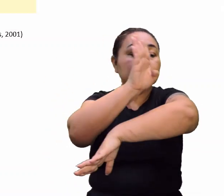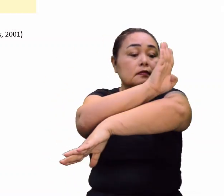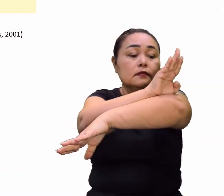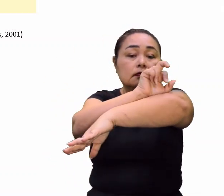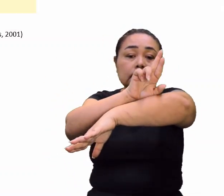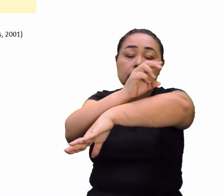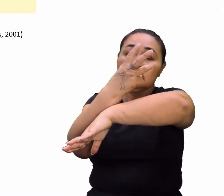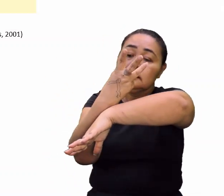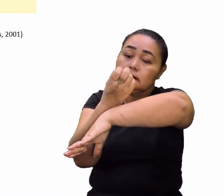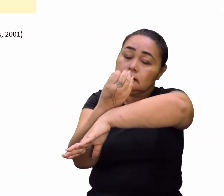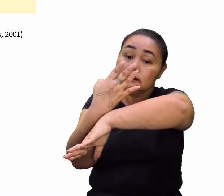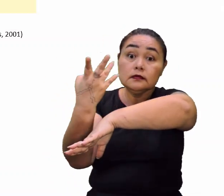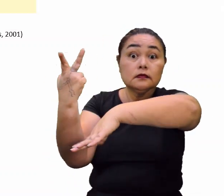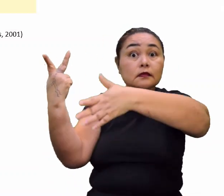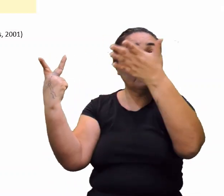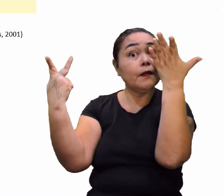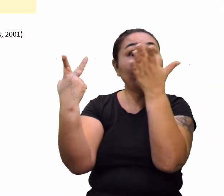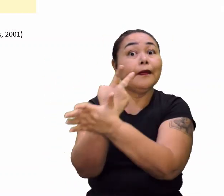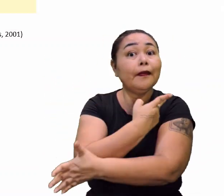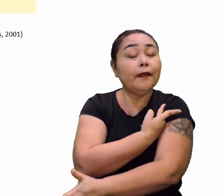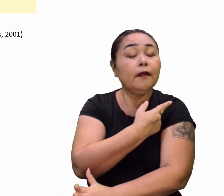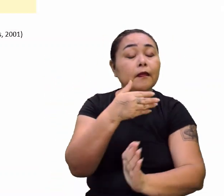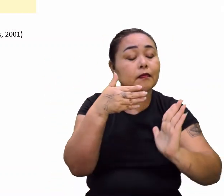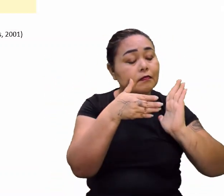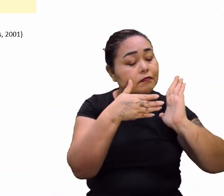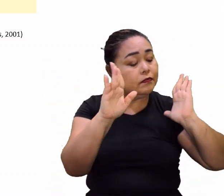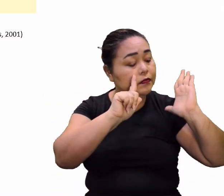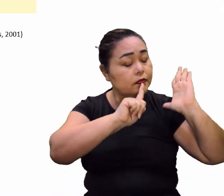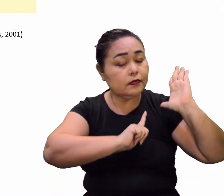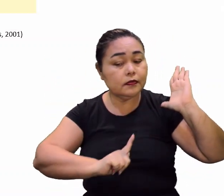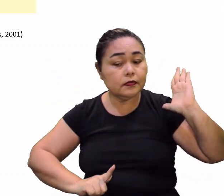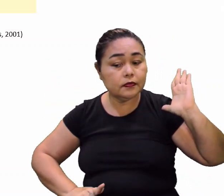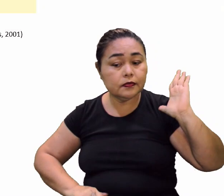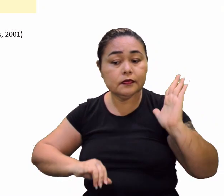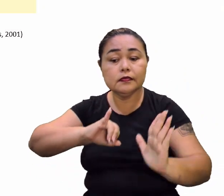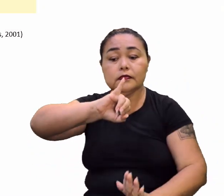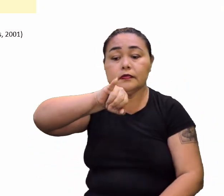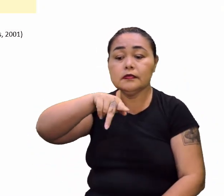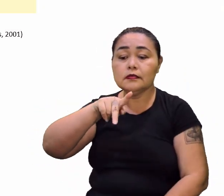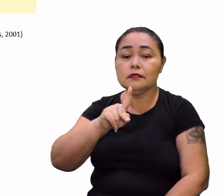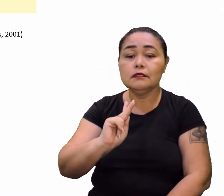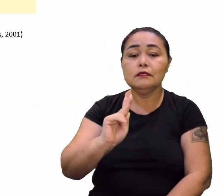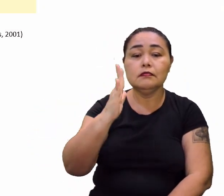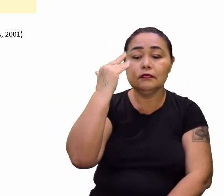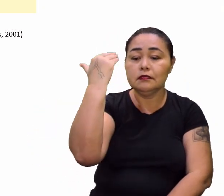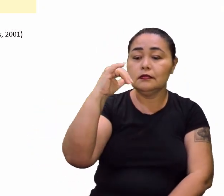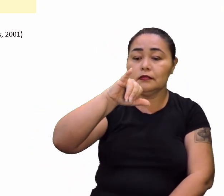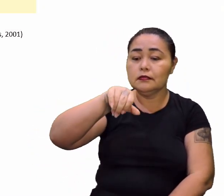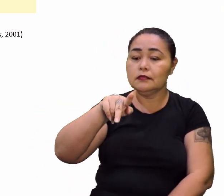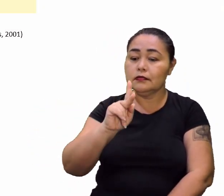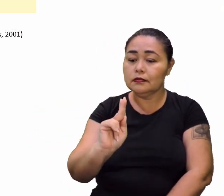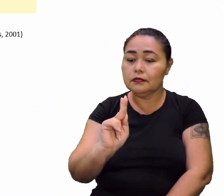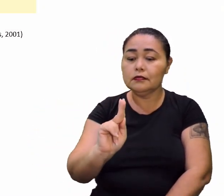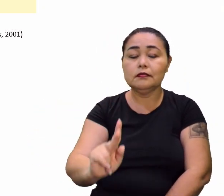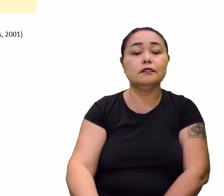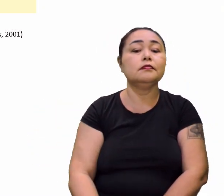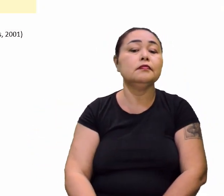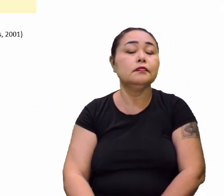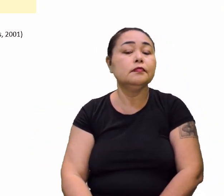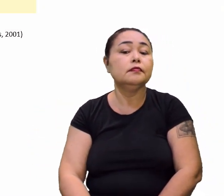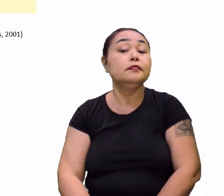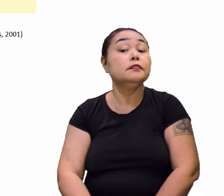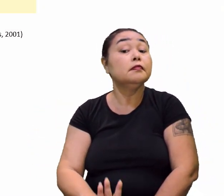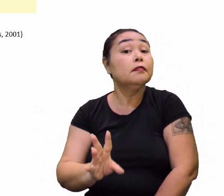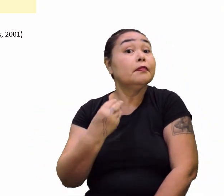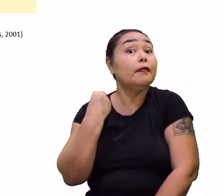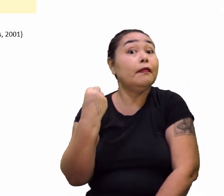BR-364 aconteceu. Foi no governo de Juscelino Kubitschek, o famoso JK. Exato.